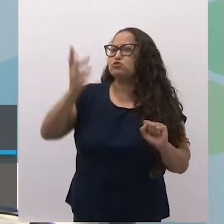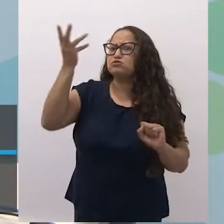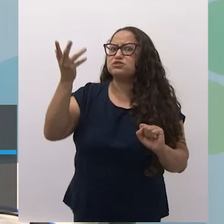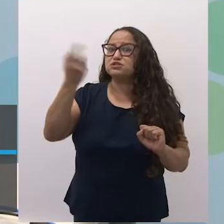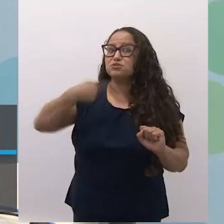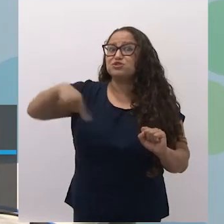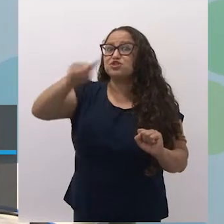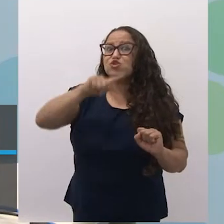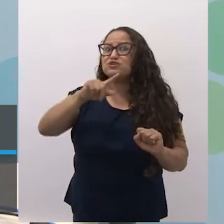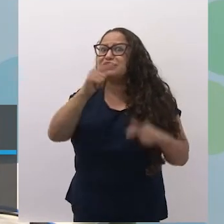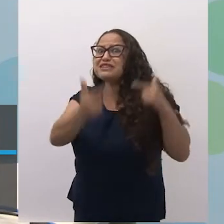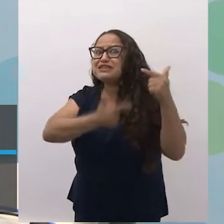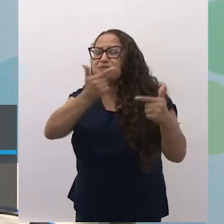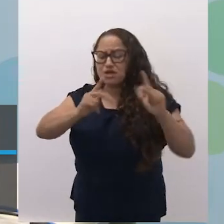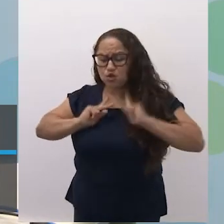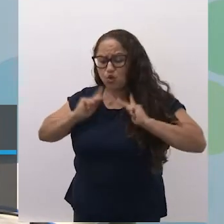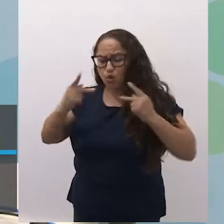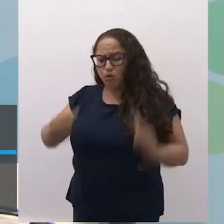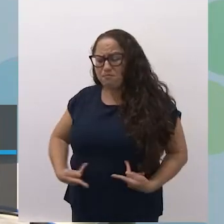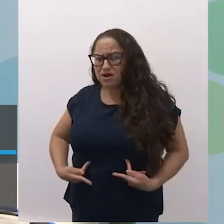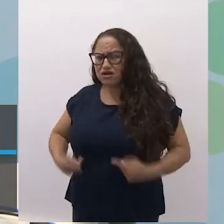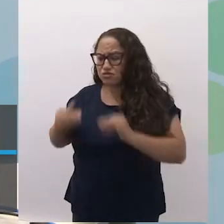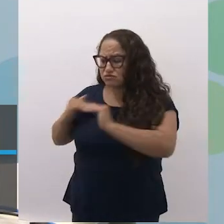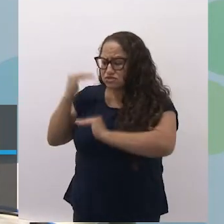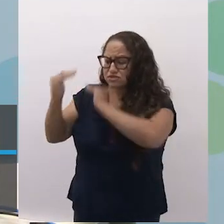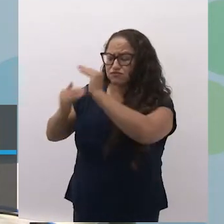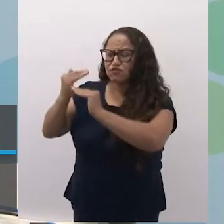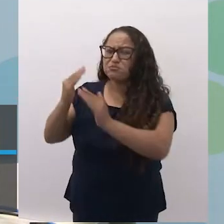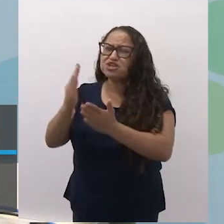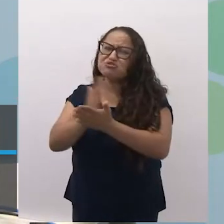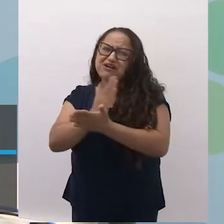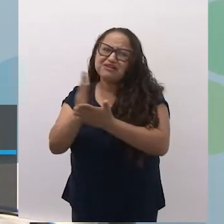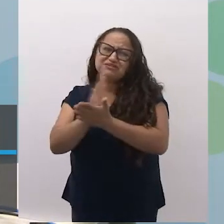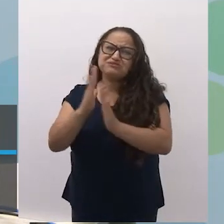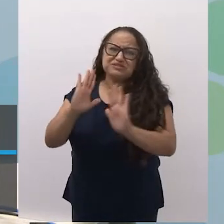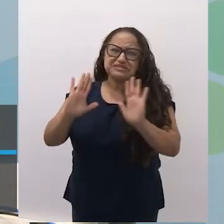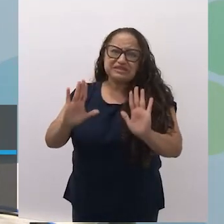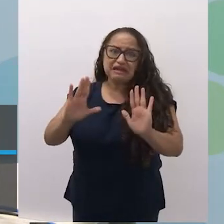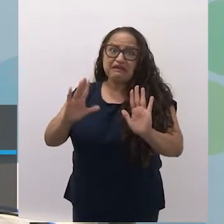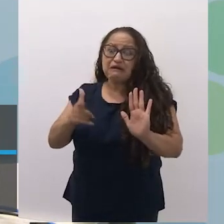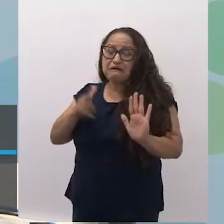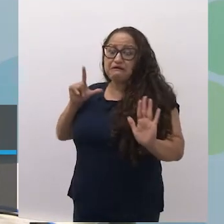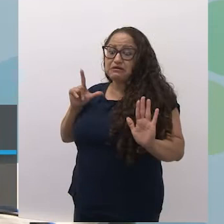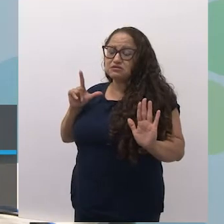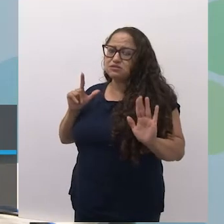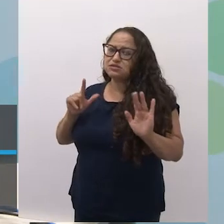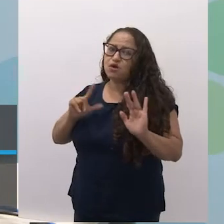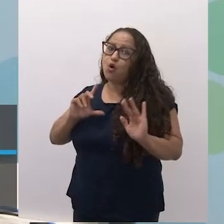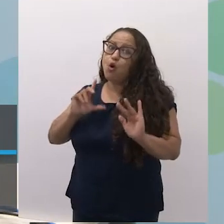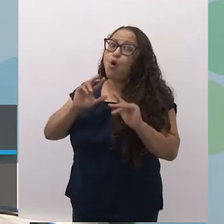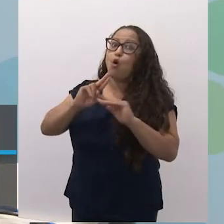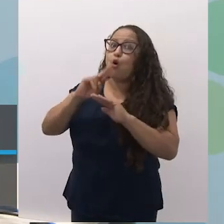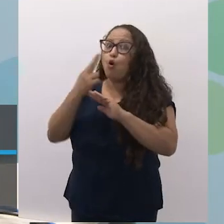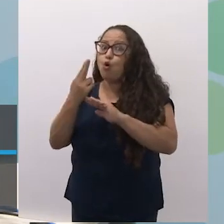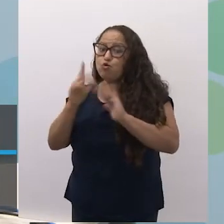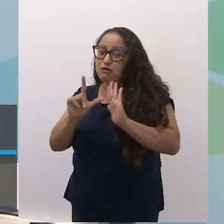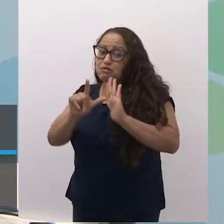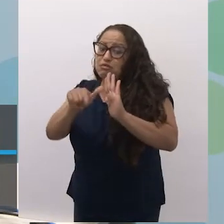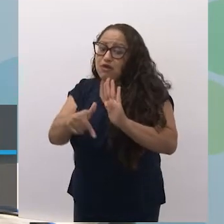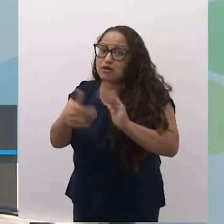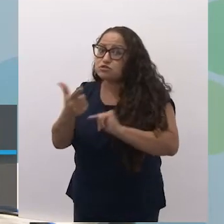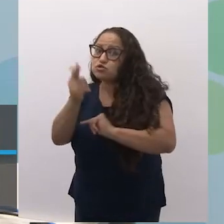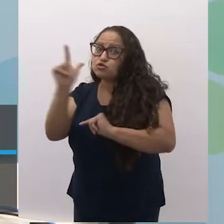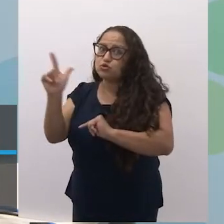seres humanos, né? Esse desenvolvimento às vezes é um pouco mais precoce em alguns, um pouco mais tardio em